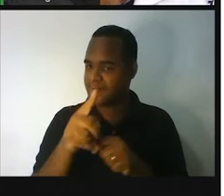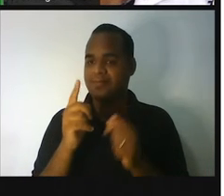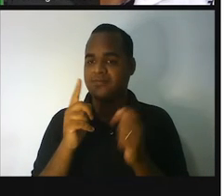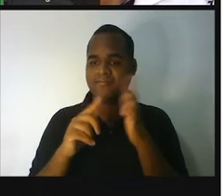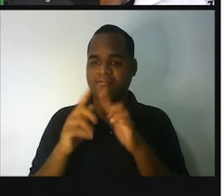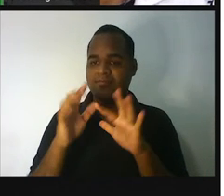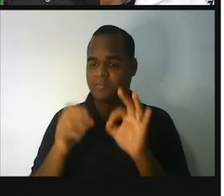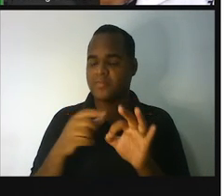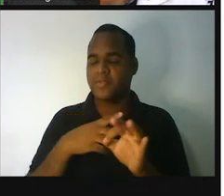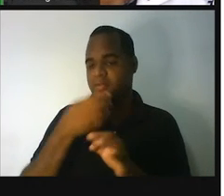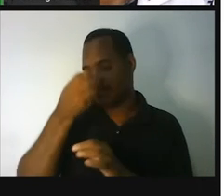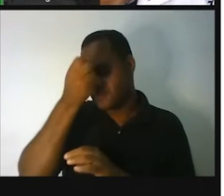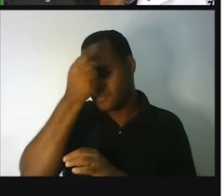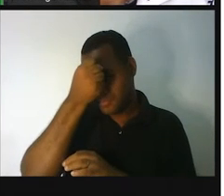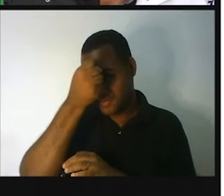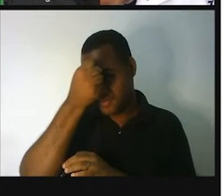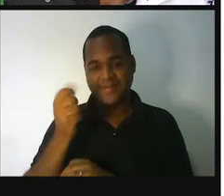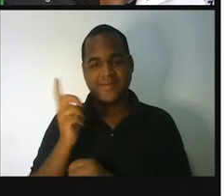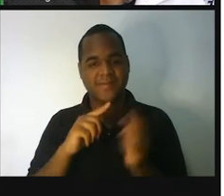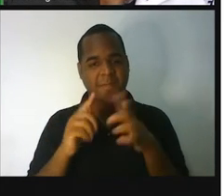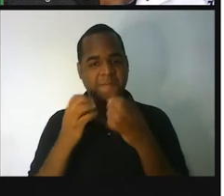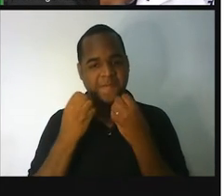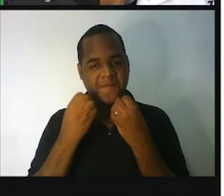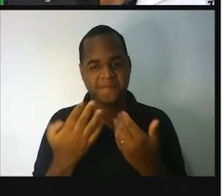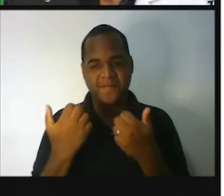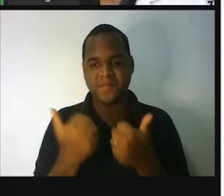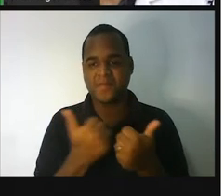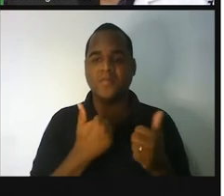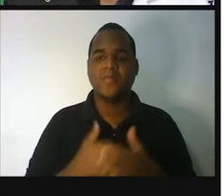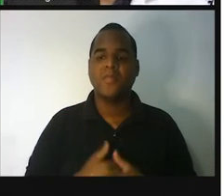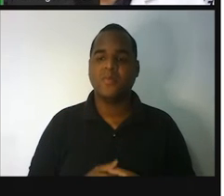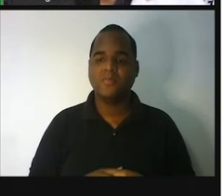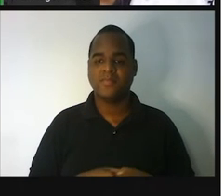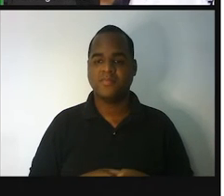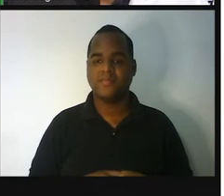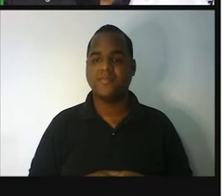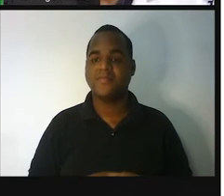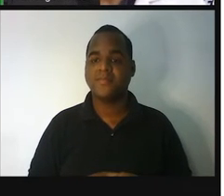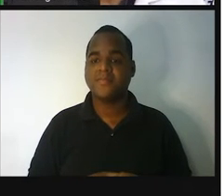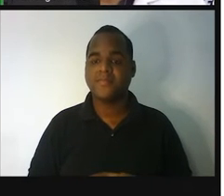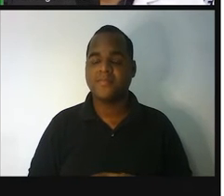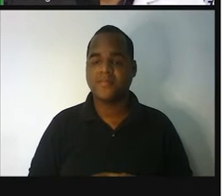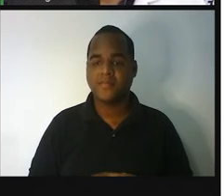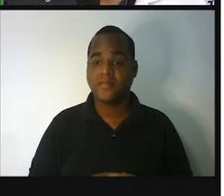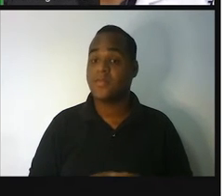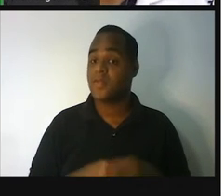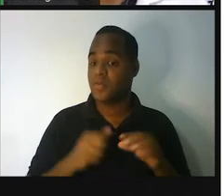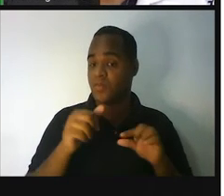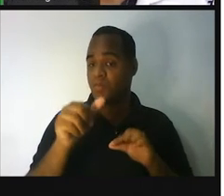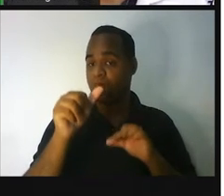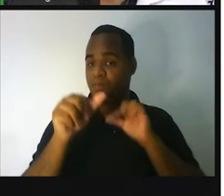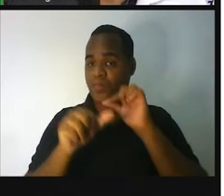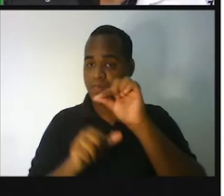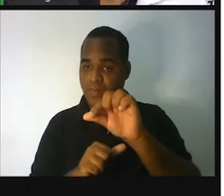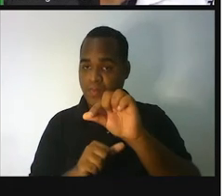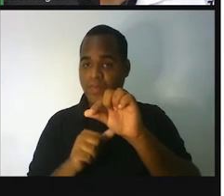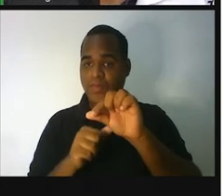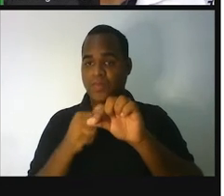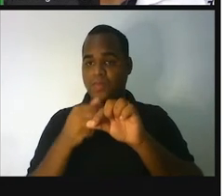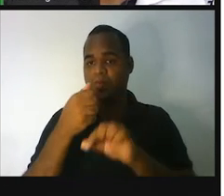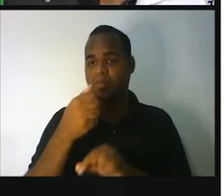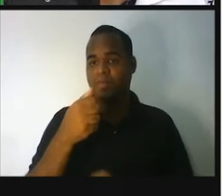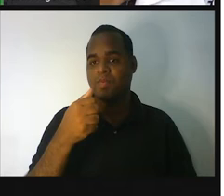conseguir aprender essa coisinha aí Tá bom então vamos lá conversão de